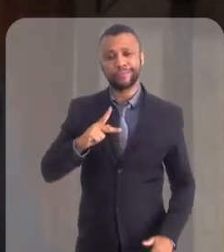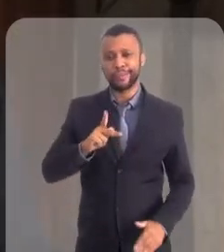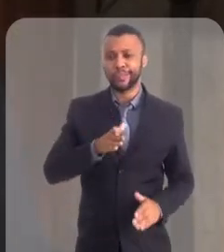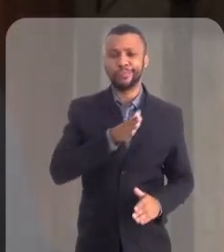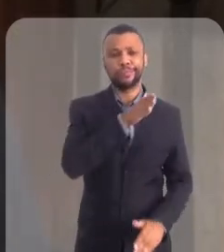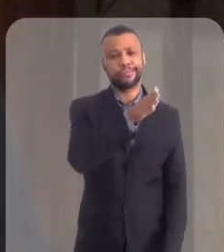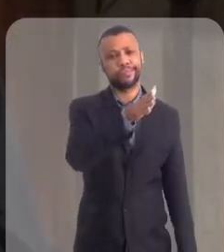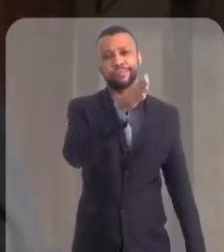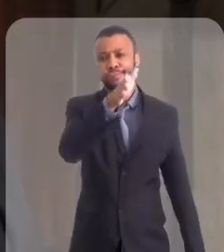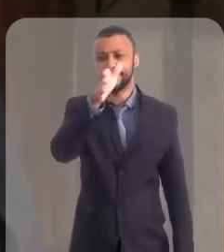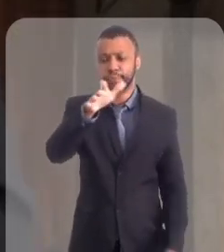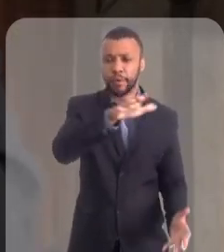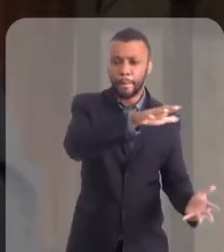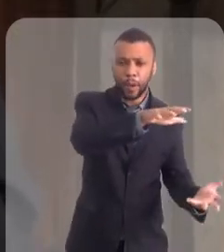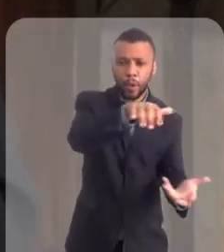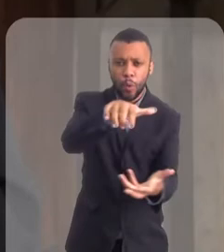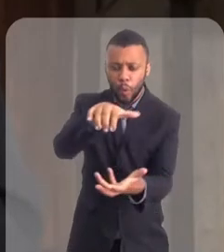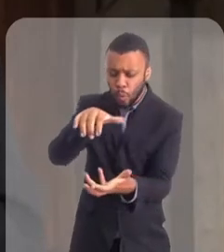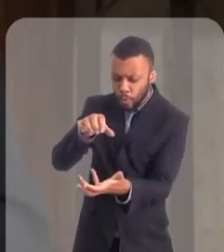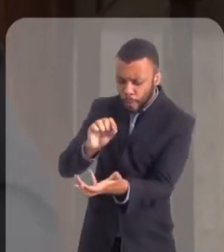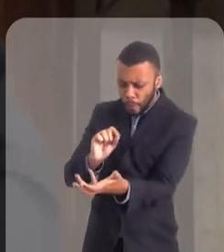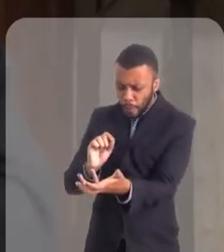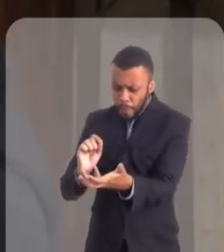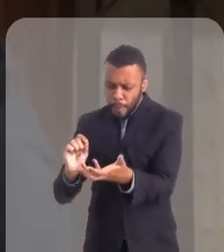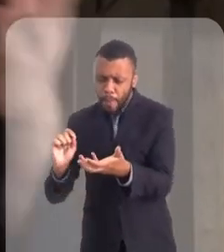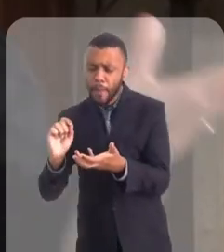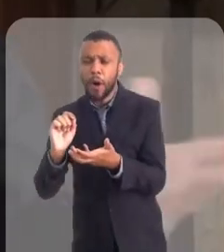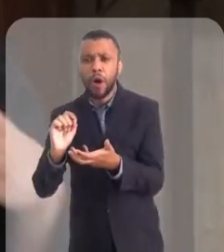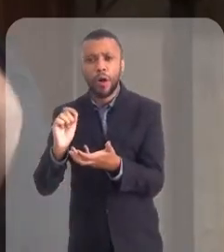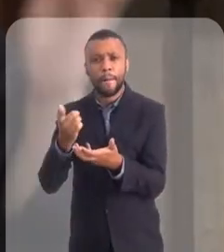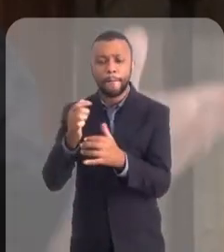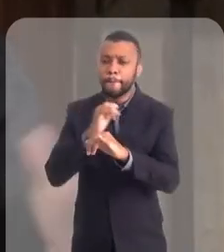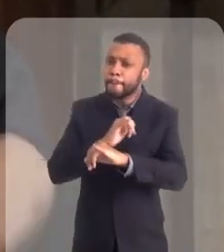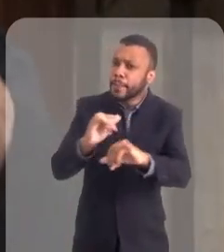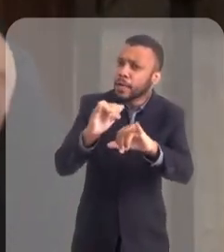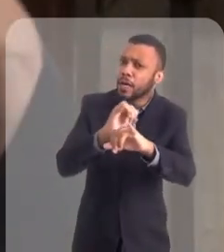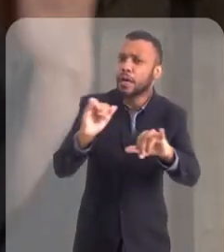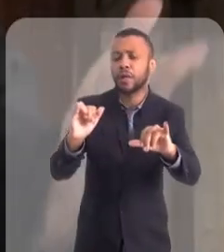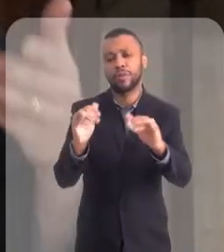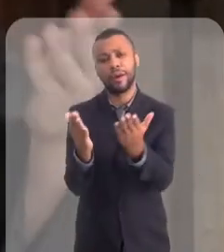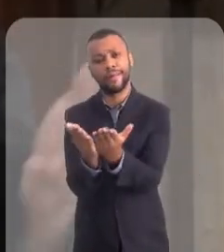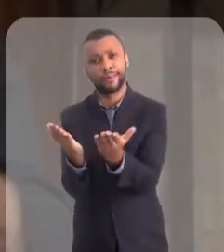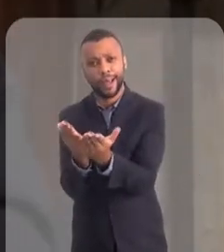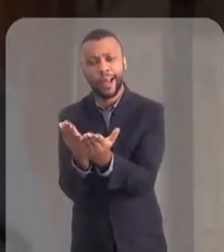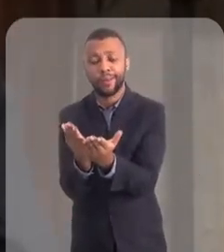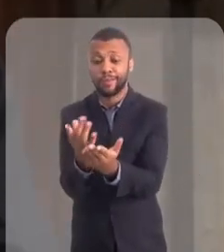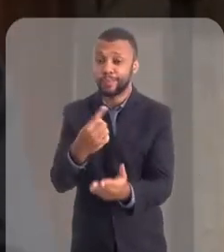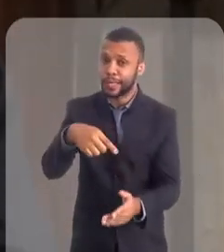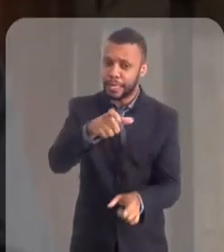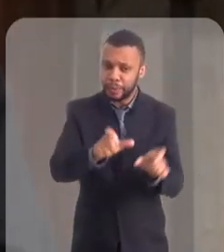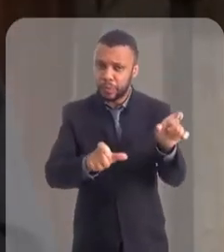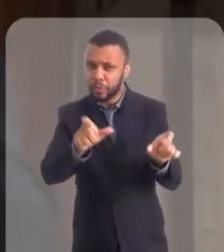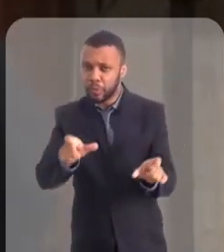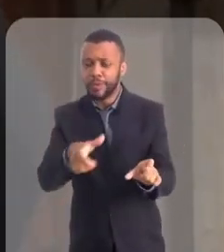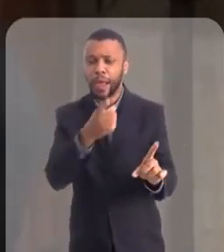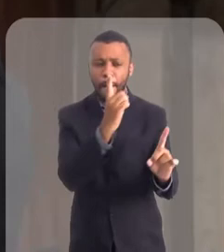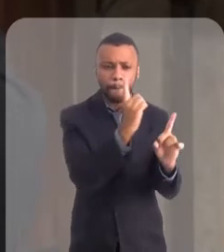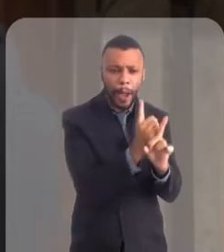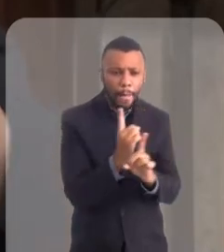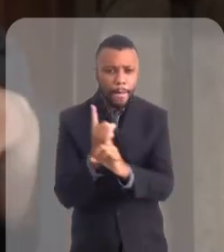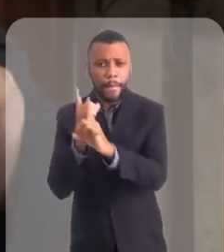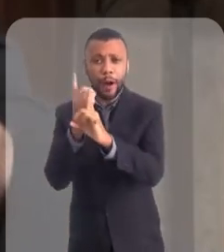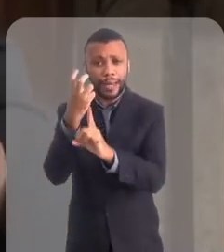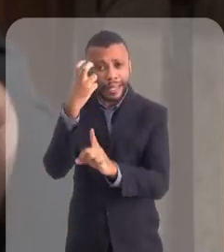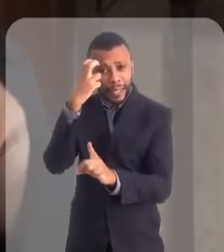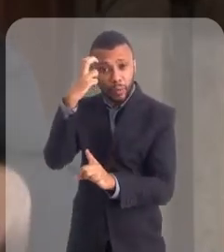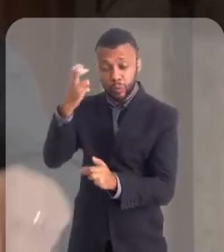o Evangelho, esses apóstolos eles foram encontrando as mais diversas culturas nos locais onde foram pregar o Evangelho. De acordo